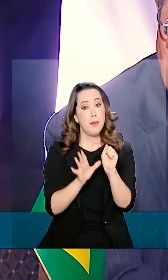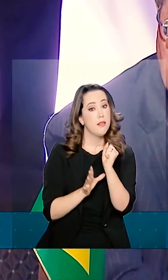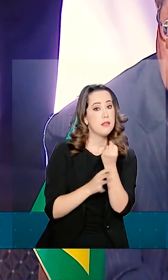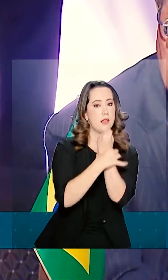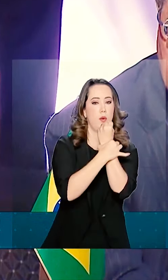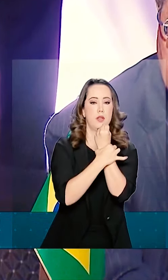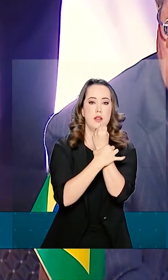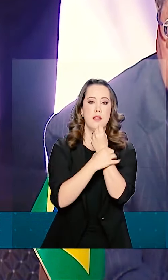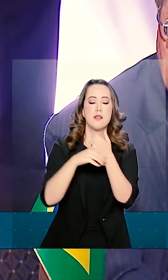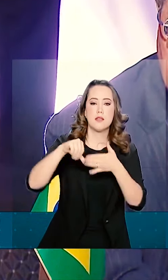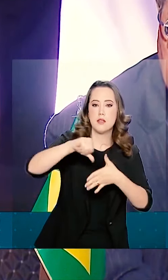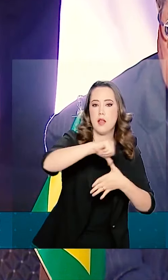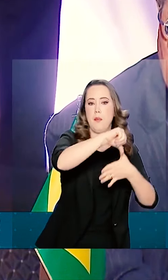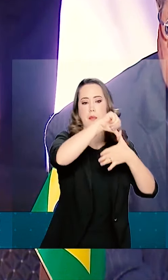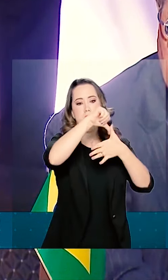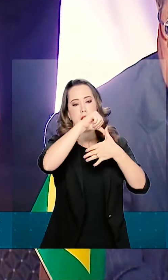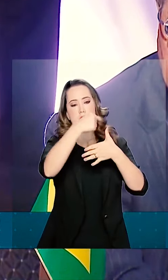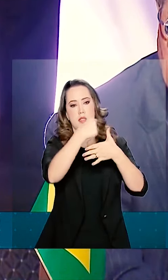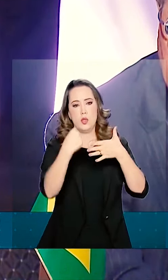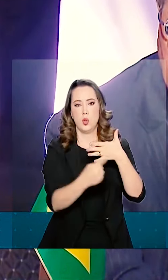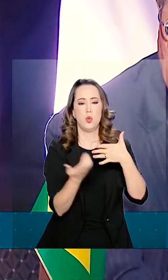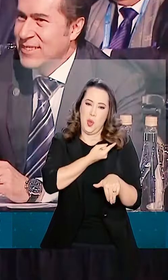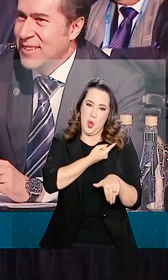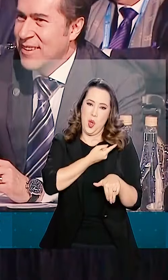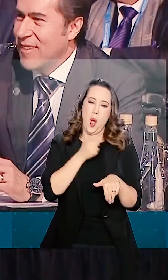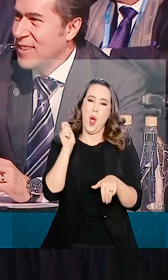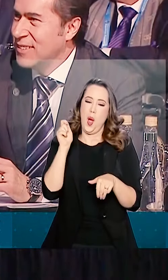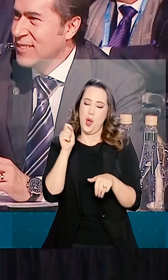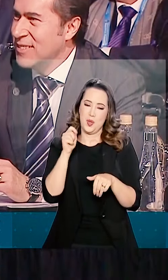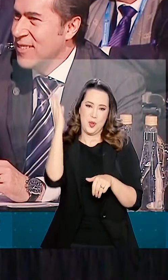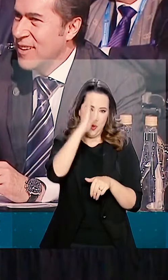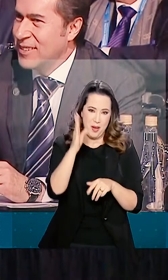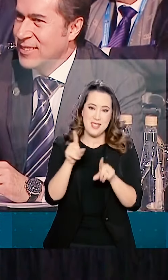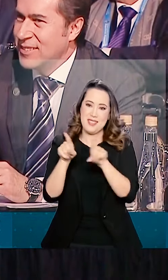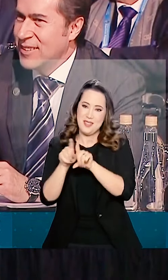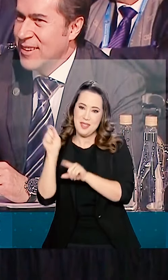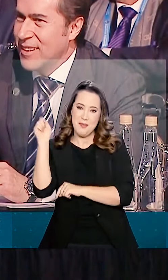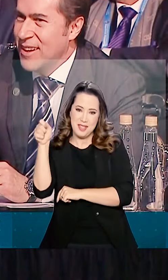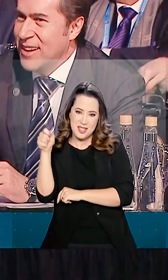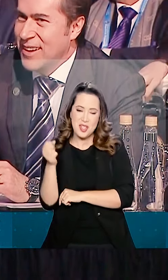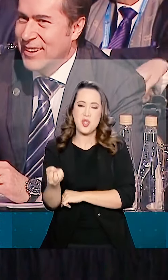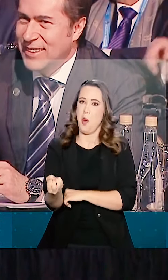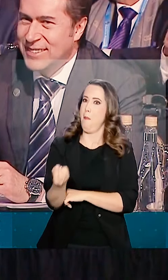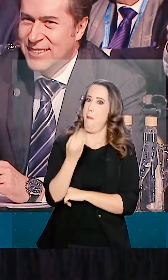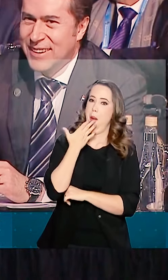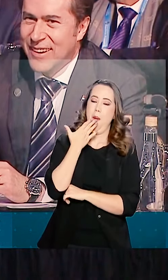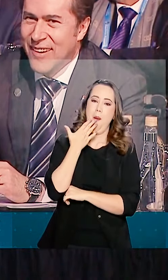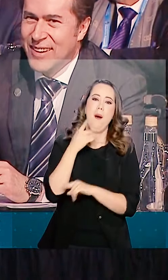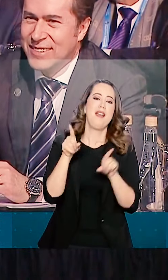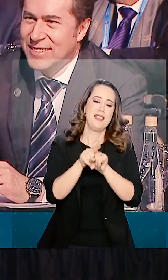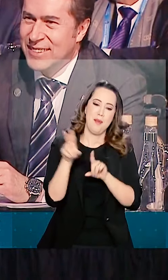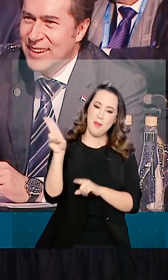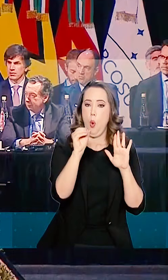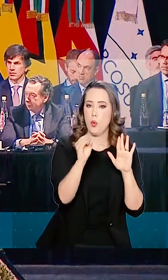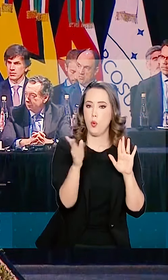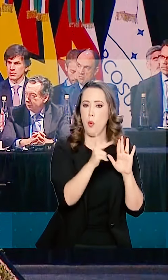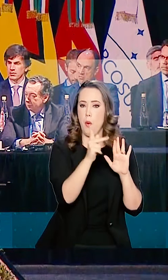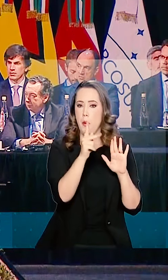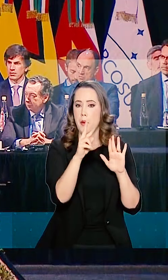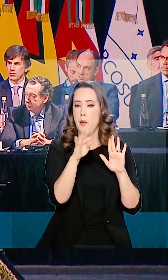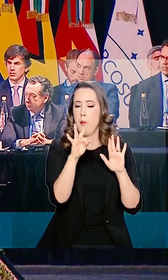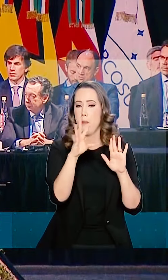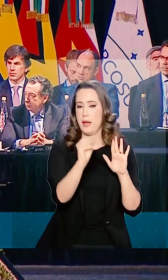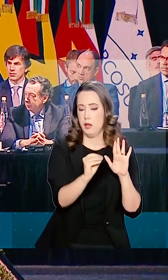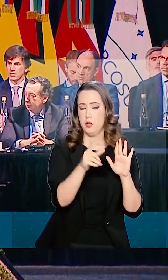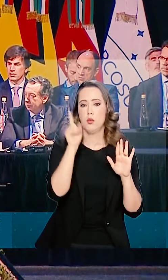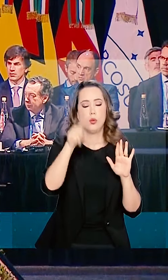como o chefe de estado e líder do bloco até o final do ano quando o cargo a presidência pro tempore brasileira quando nós recebemos também na argentina então a